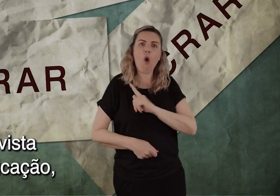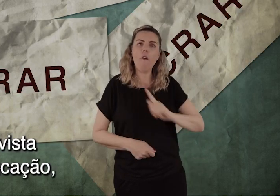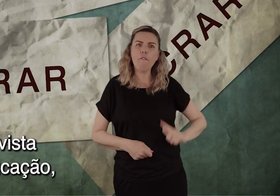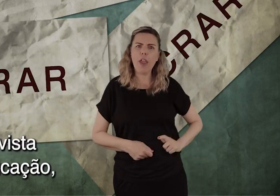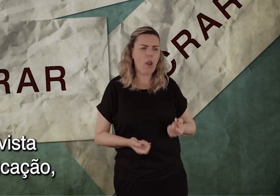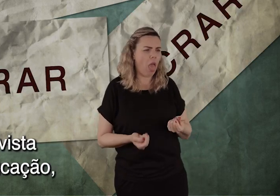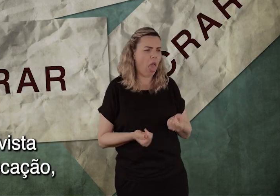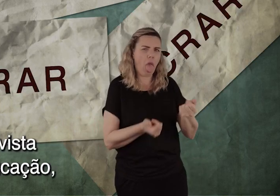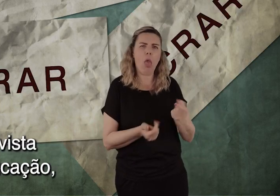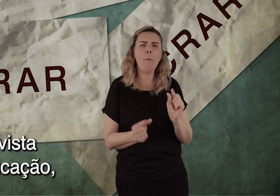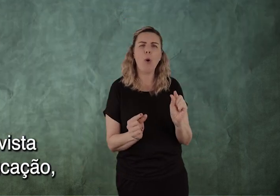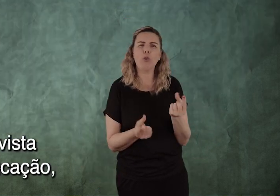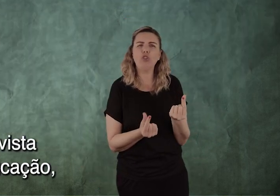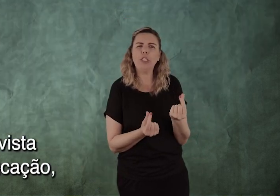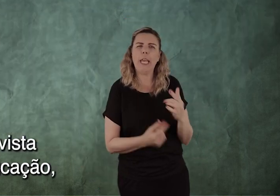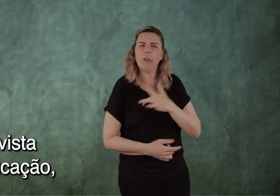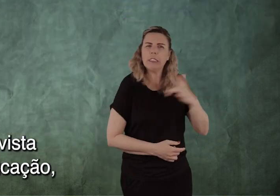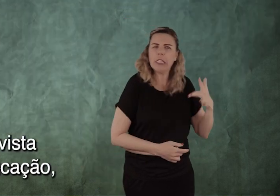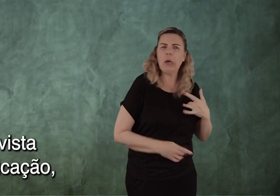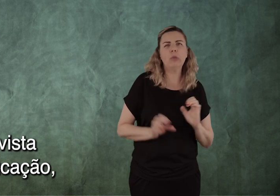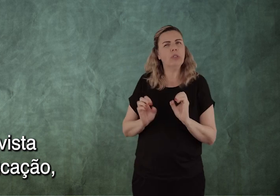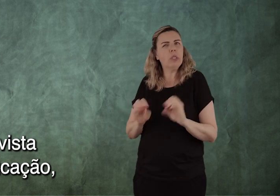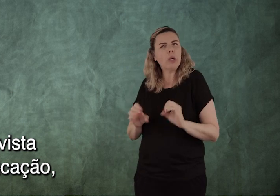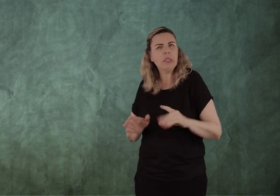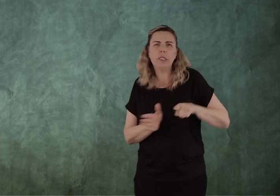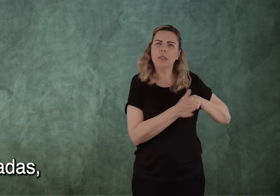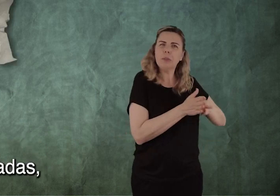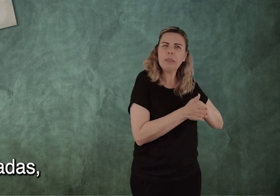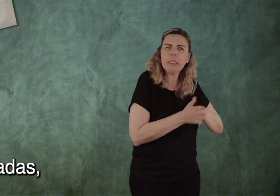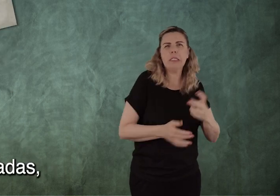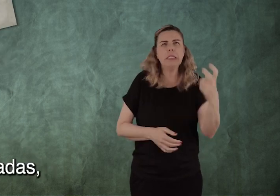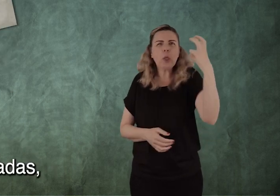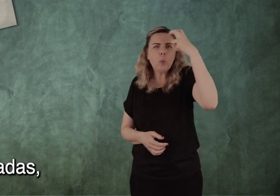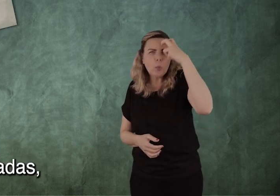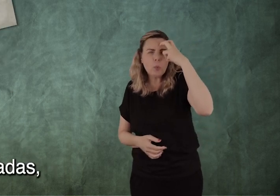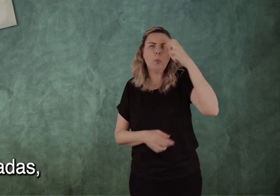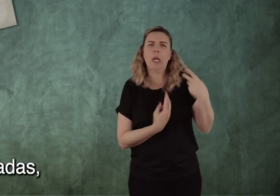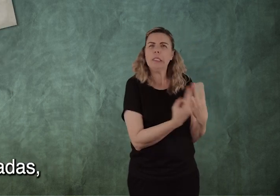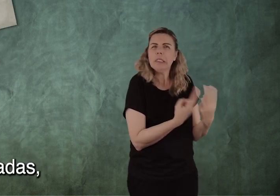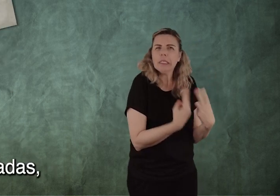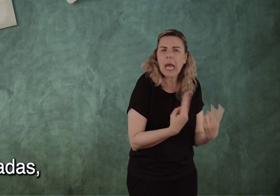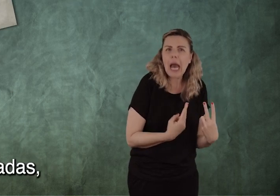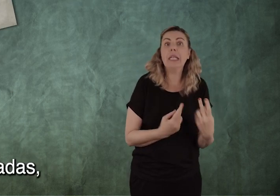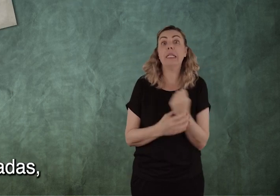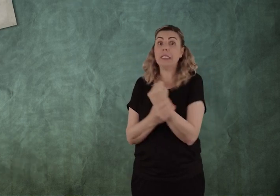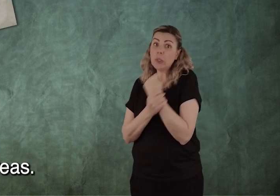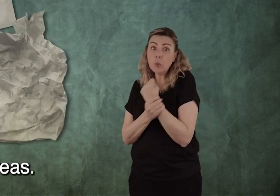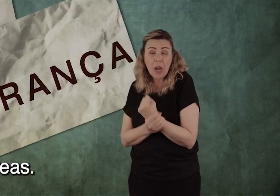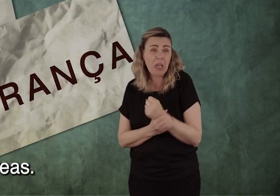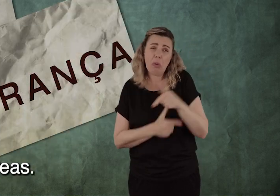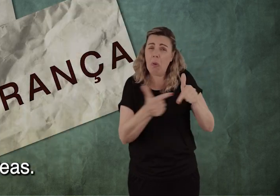que o governo invista migalhas em saúde, educação, pesquisa, cultura,